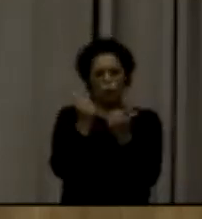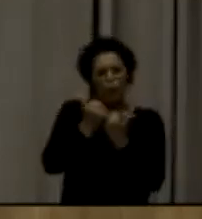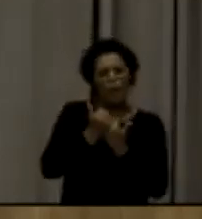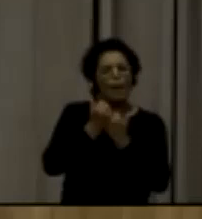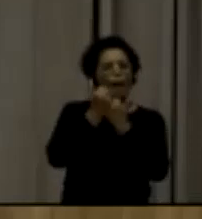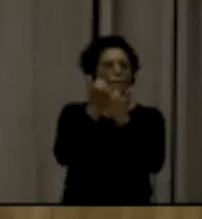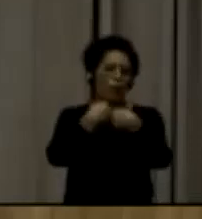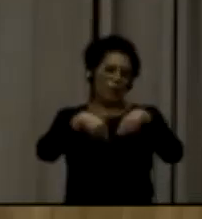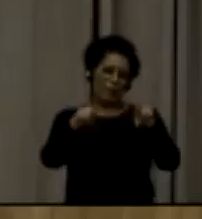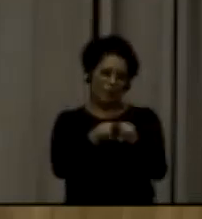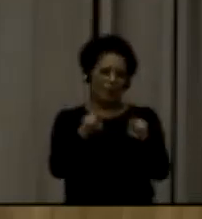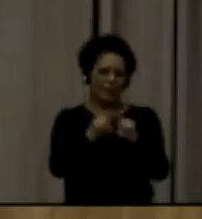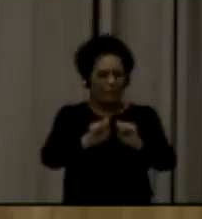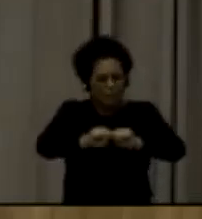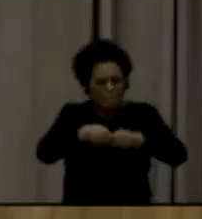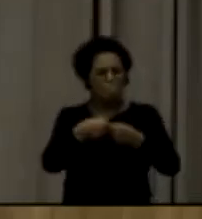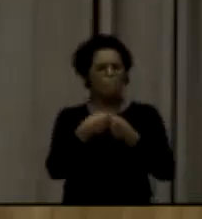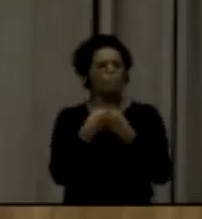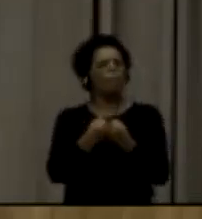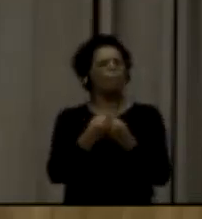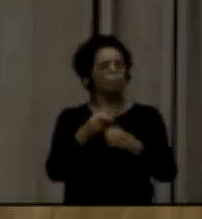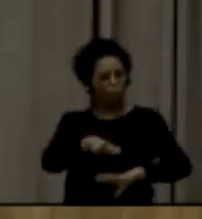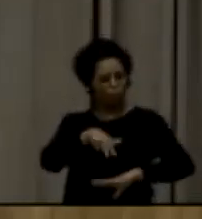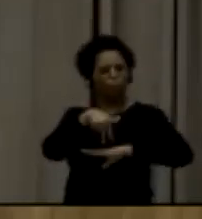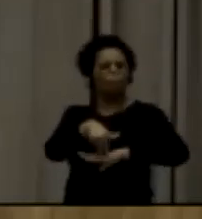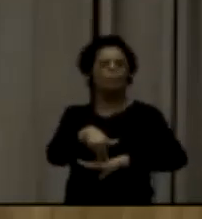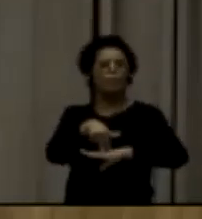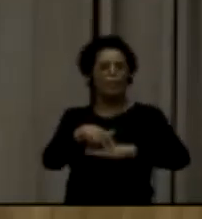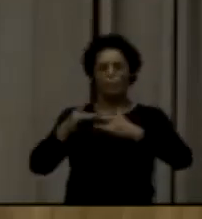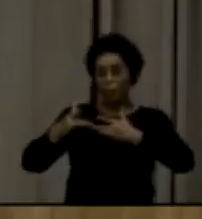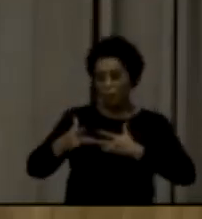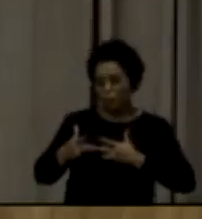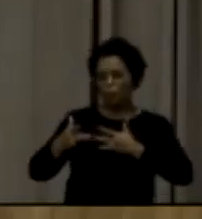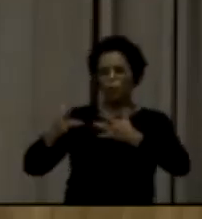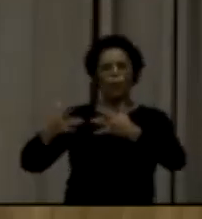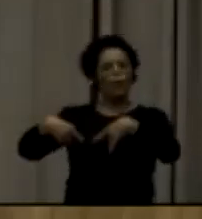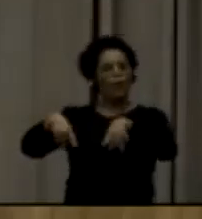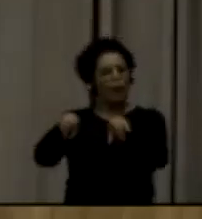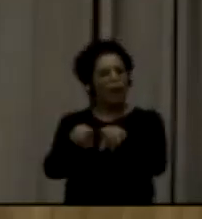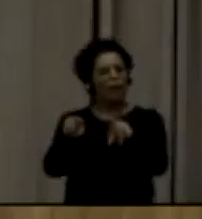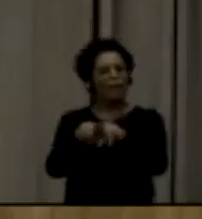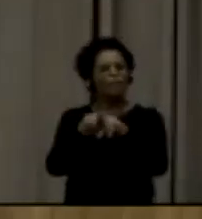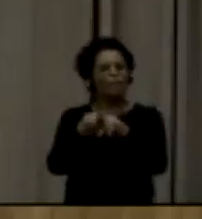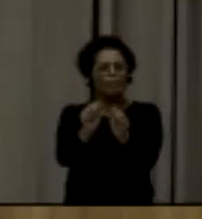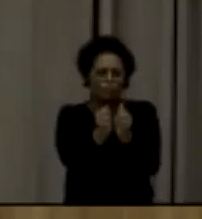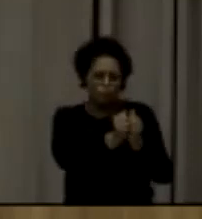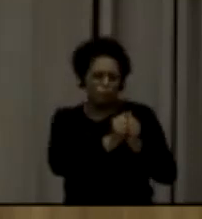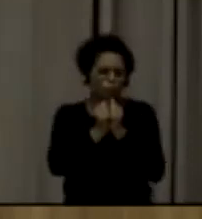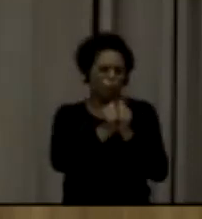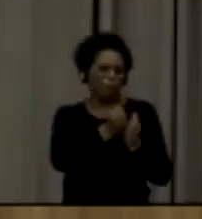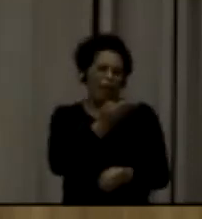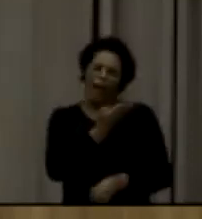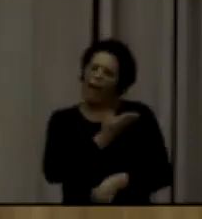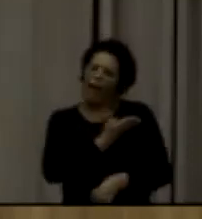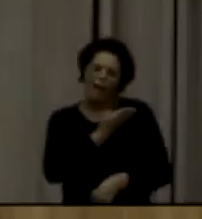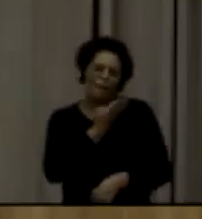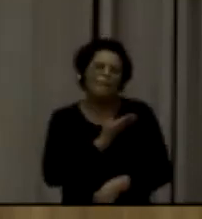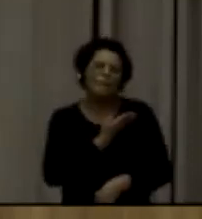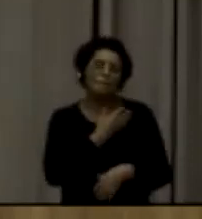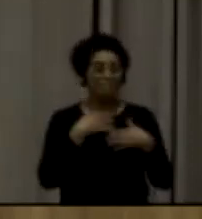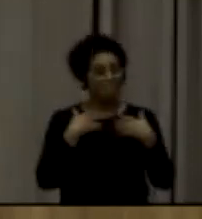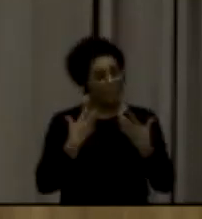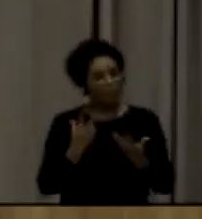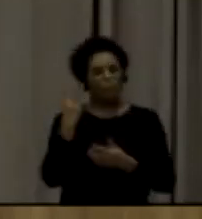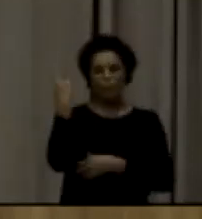SEBS também, tão potentes e tão solidários, tão companheiros. E, bom,